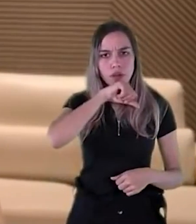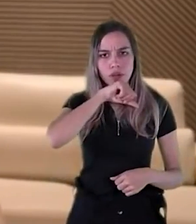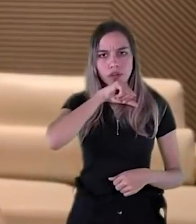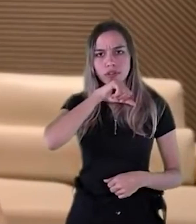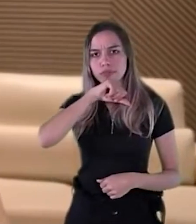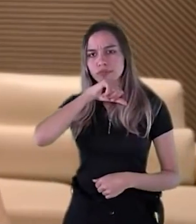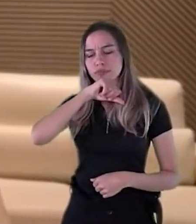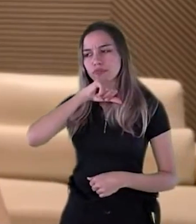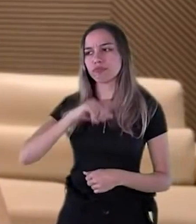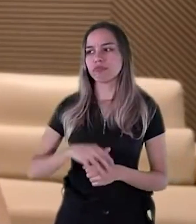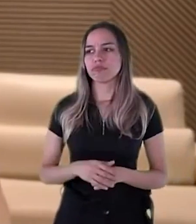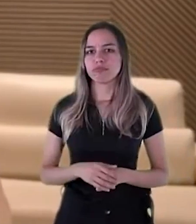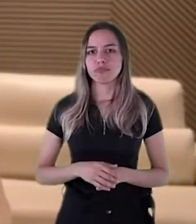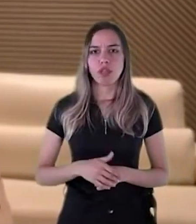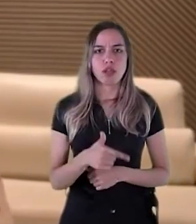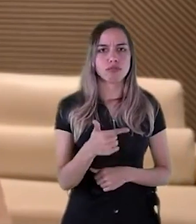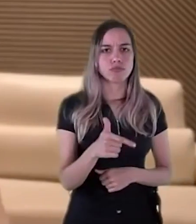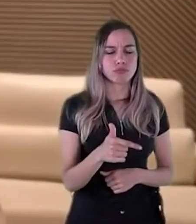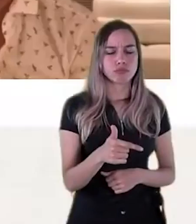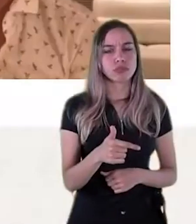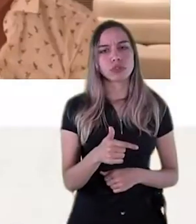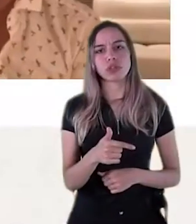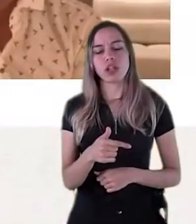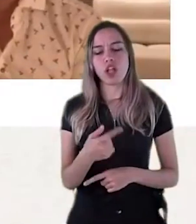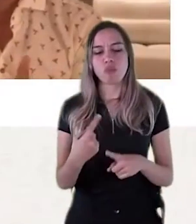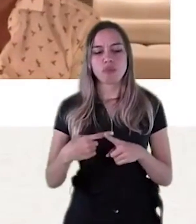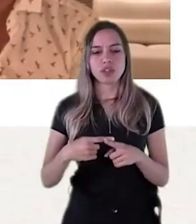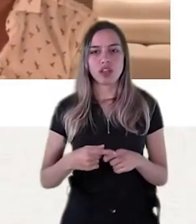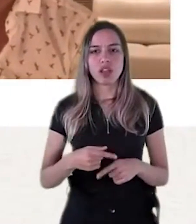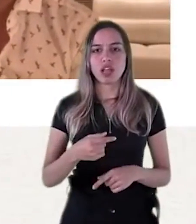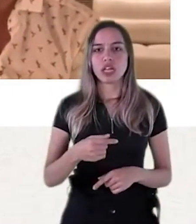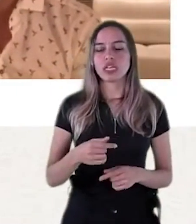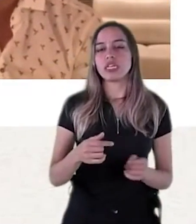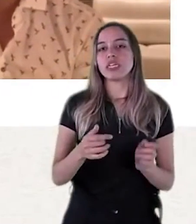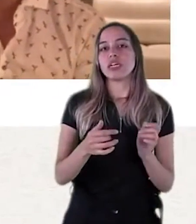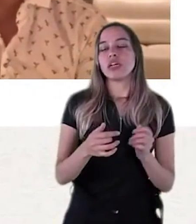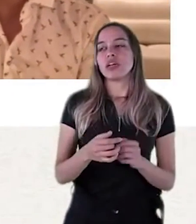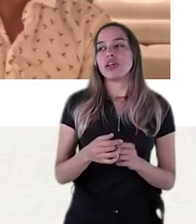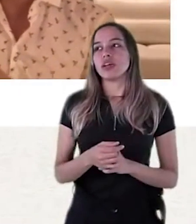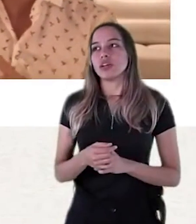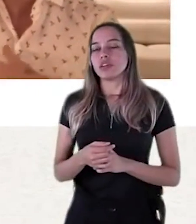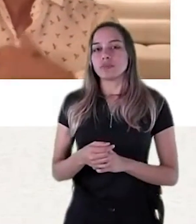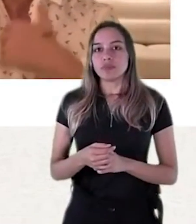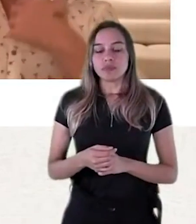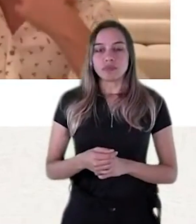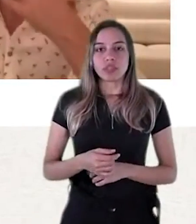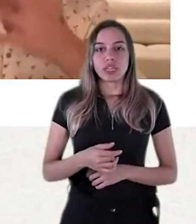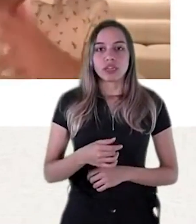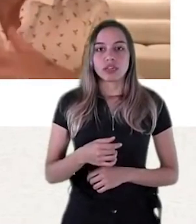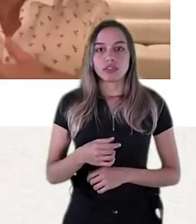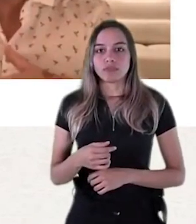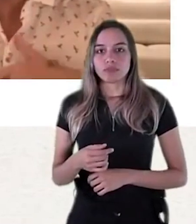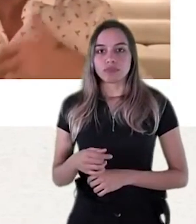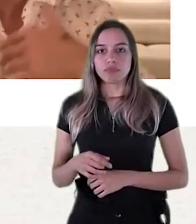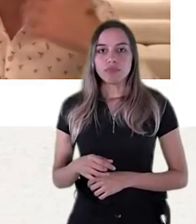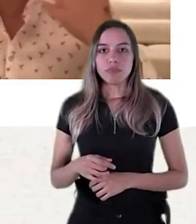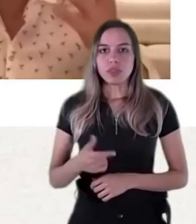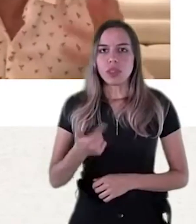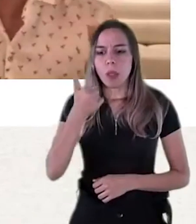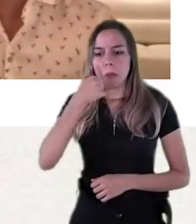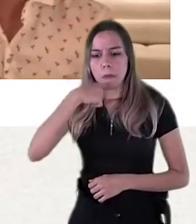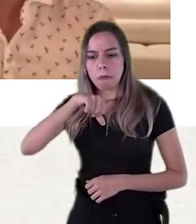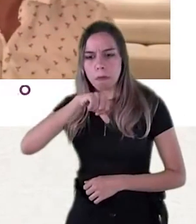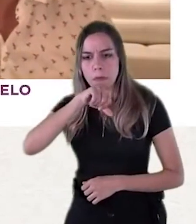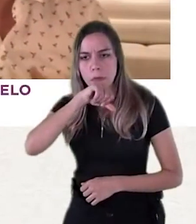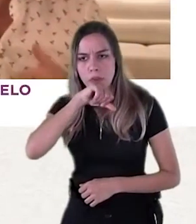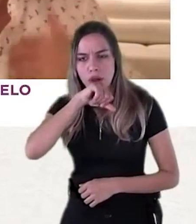sepultar uma mãe, porque o significado dela é enorme. E esse significado, ele se desdobra, e eu